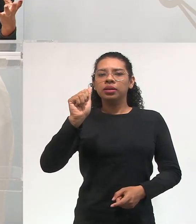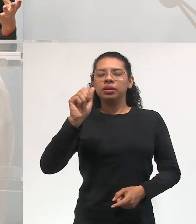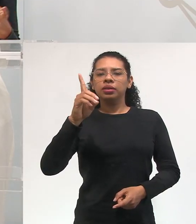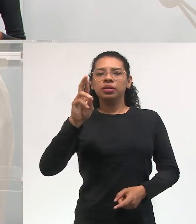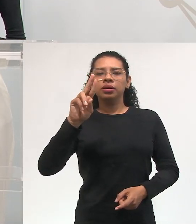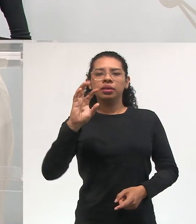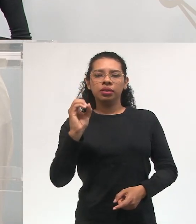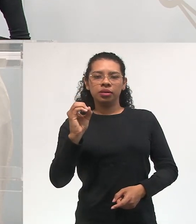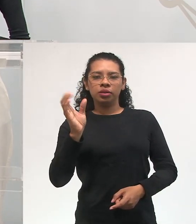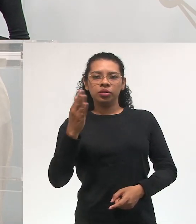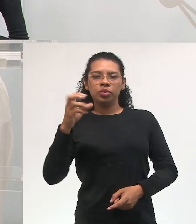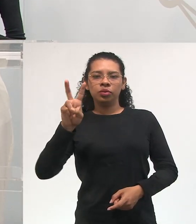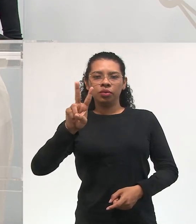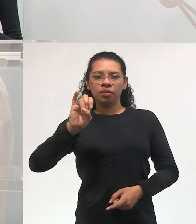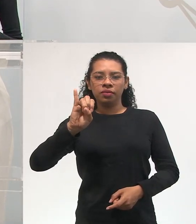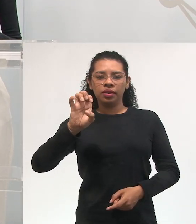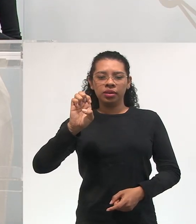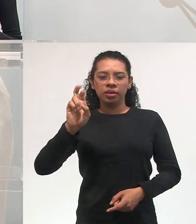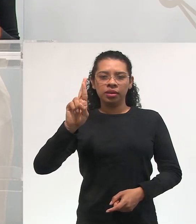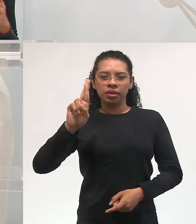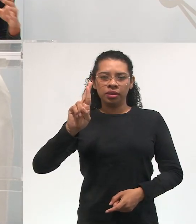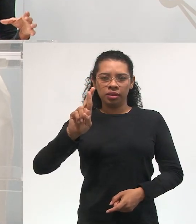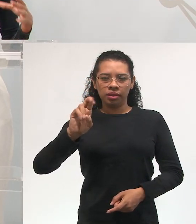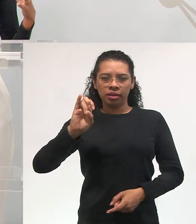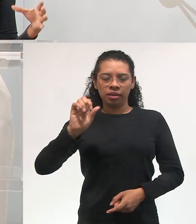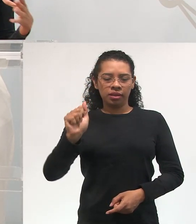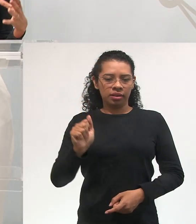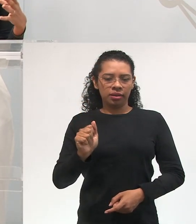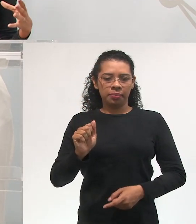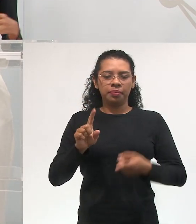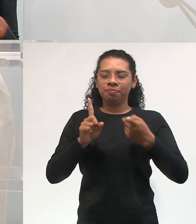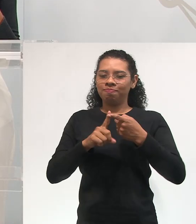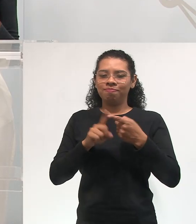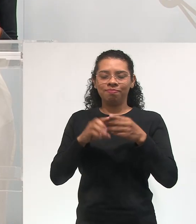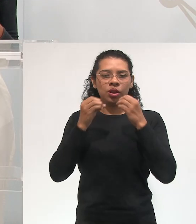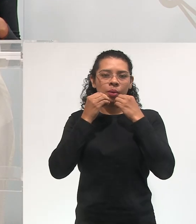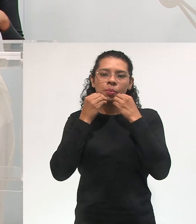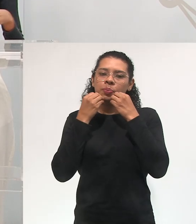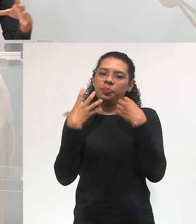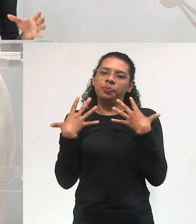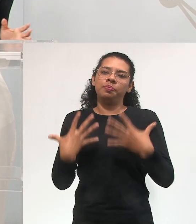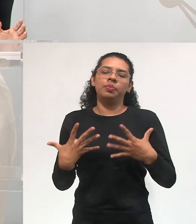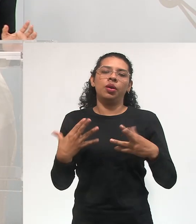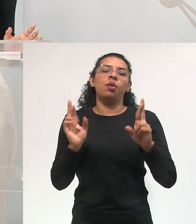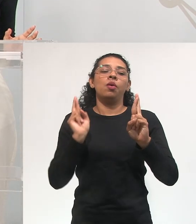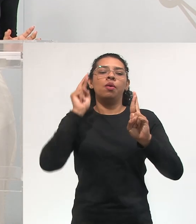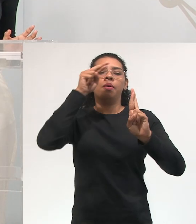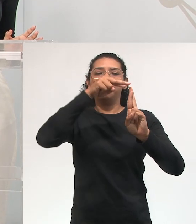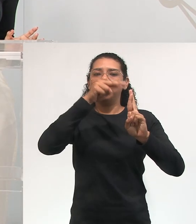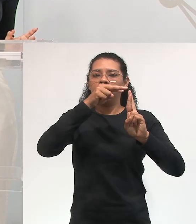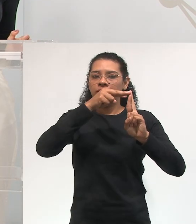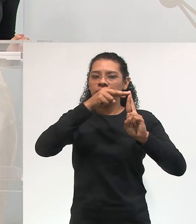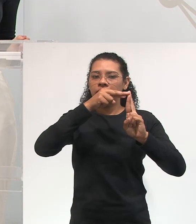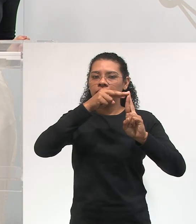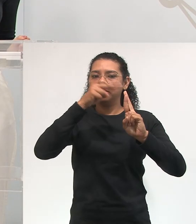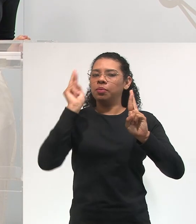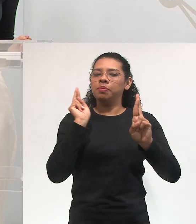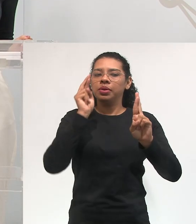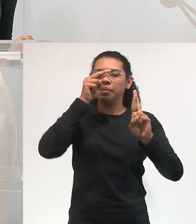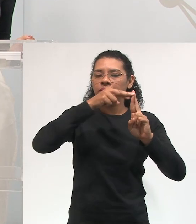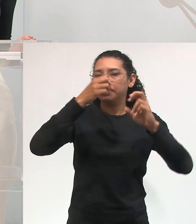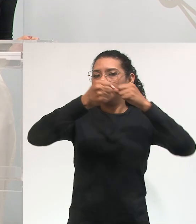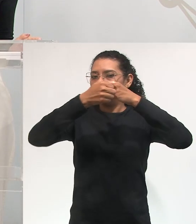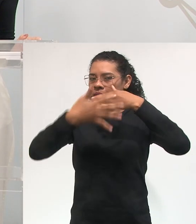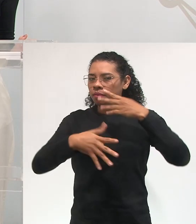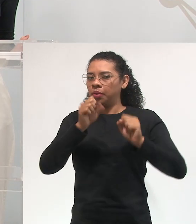um pouco, né? E ele foi, de alguma forma, referência para a construção deste slide que